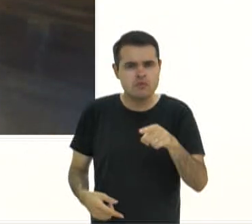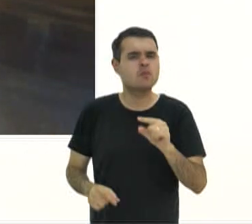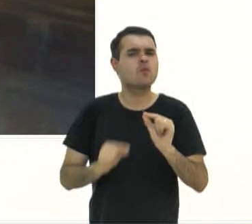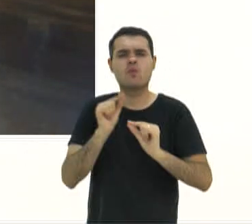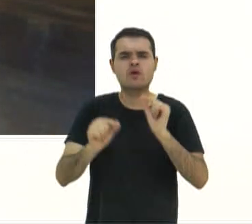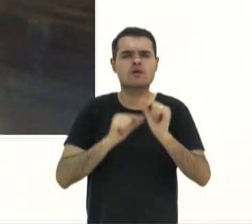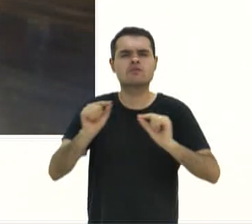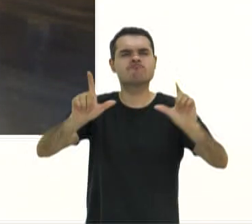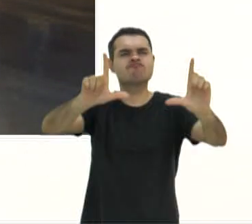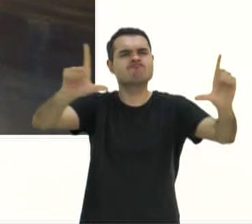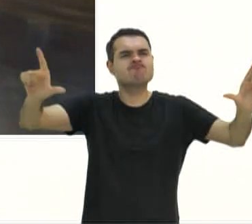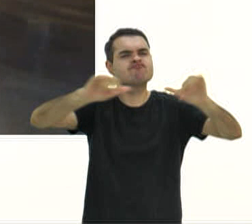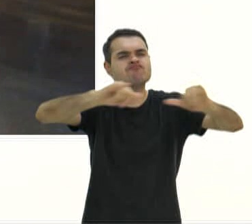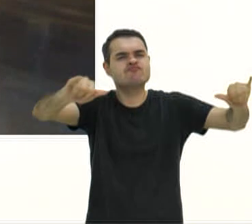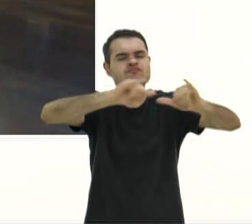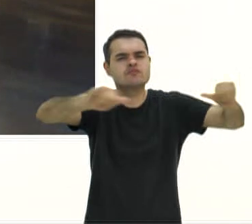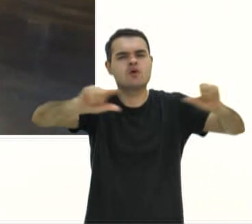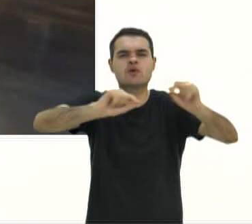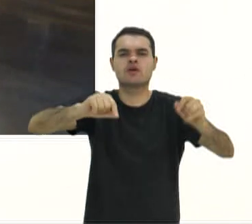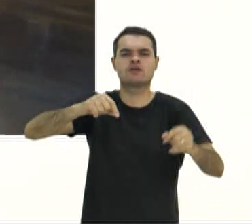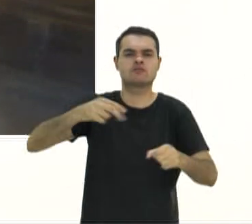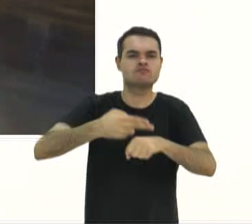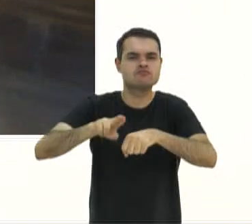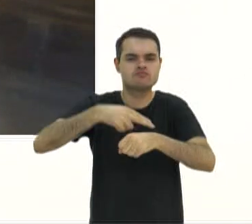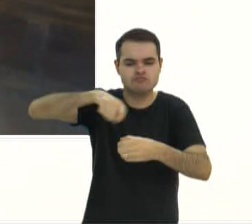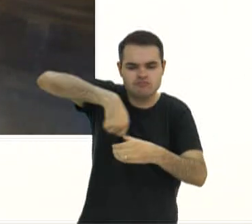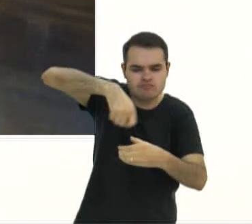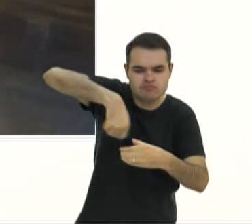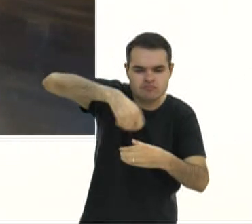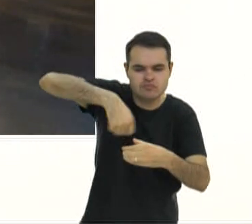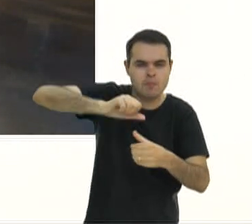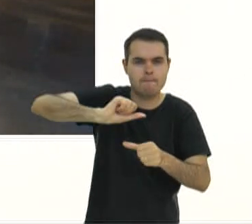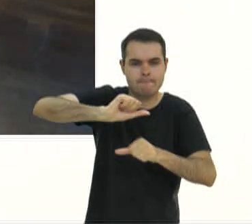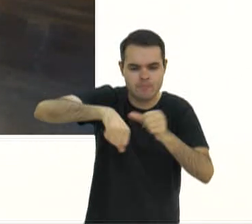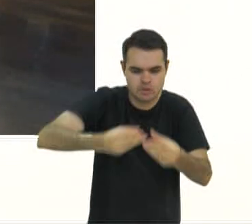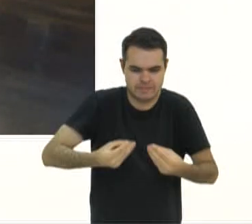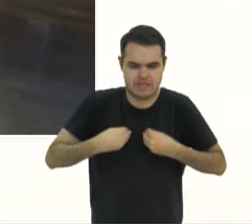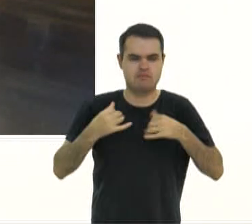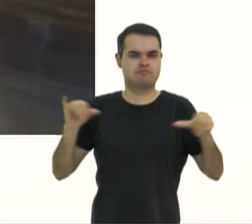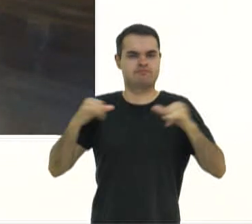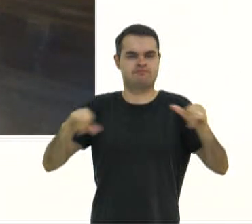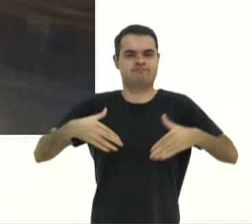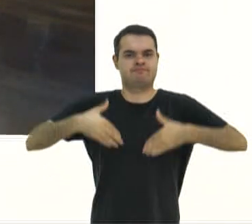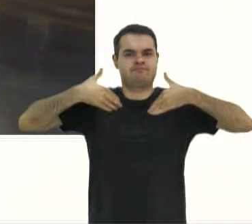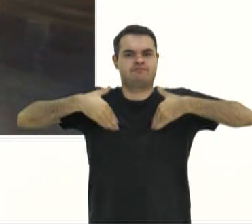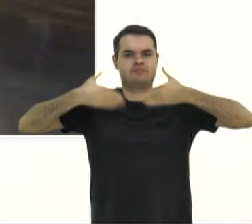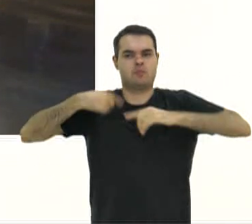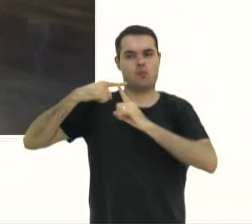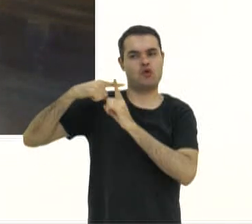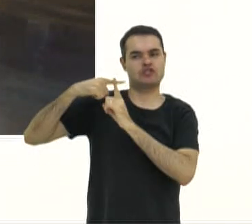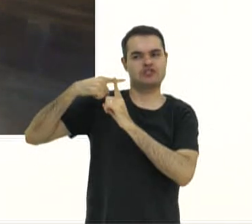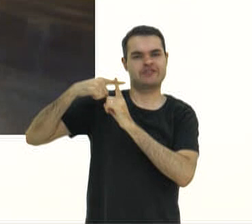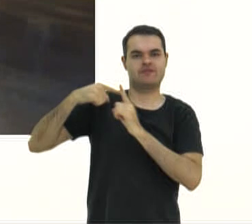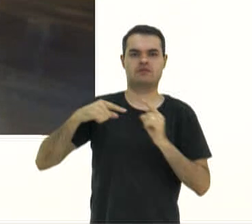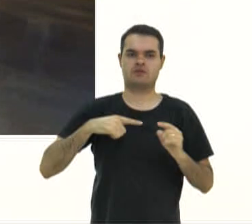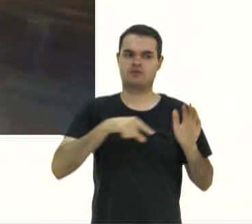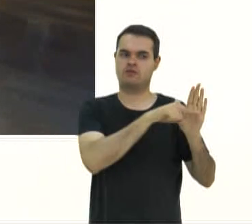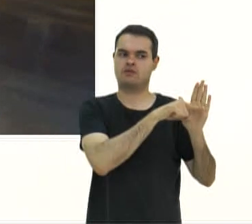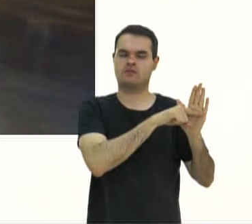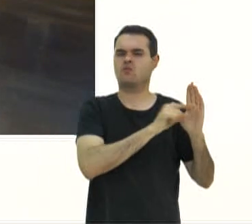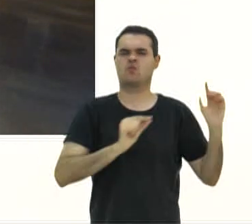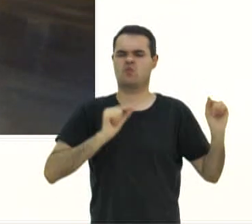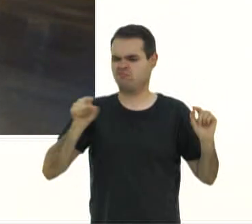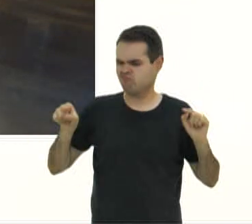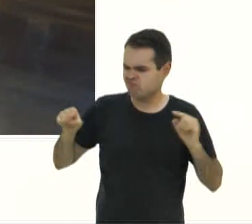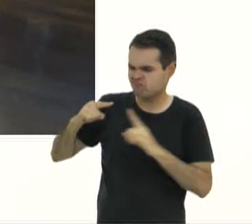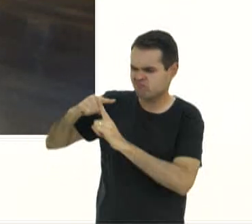em comerciais ali que achocolatados convertem, de certa forma, em energia positiva, energia negativa, mas